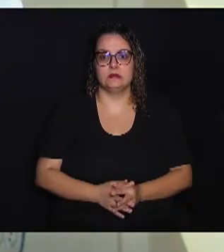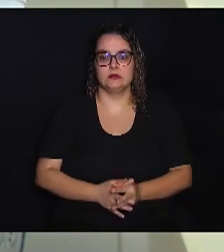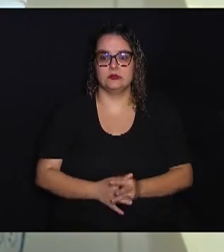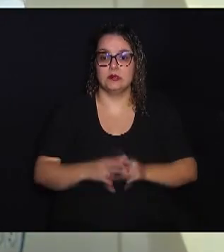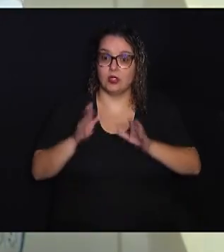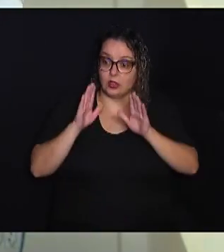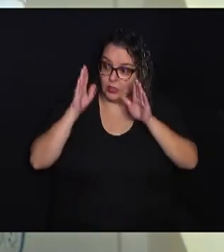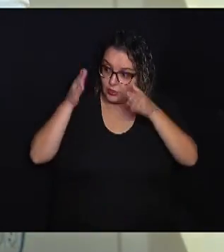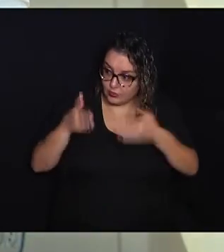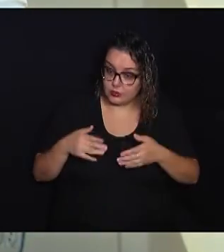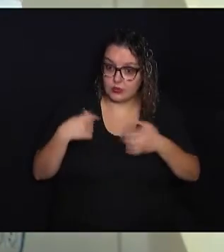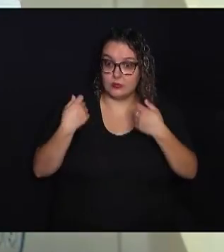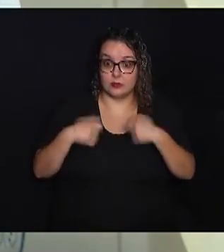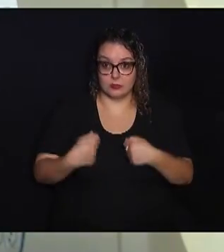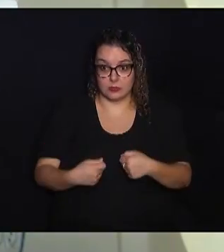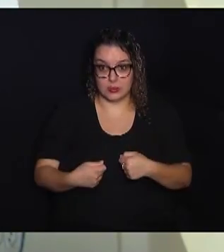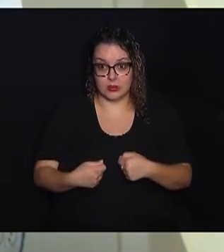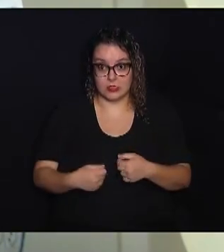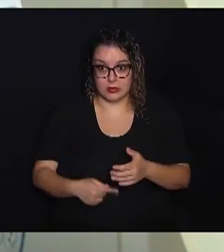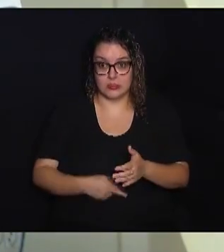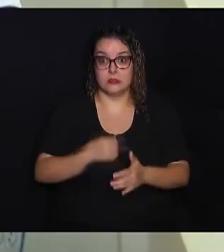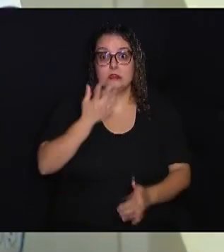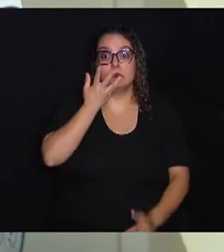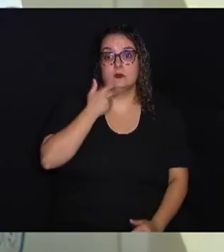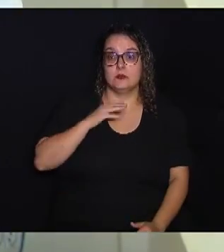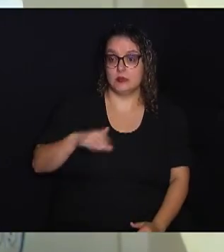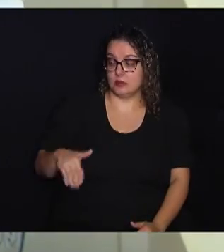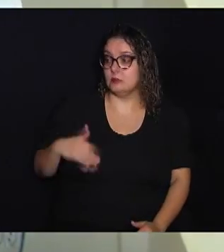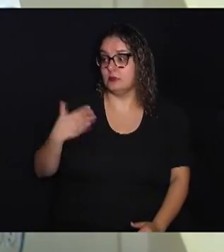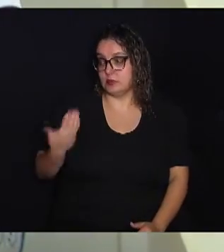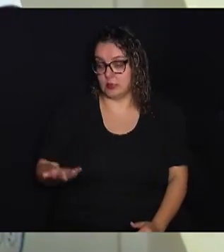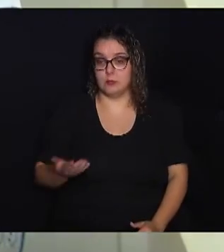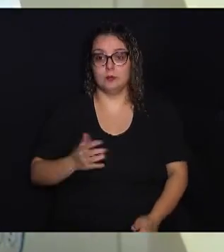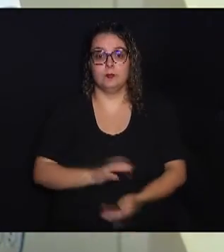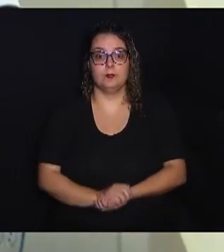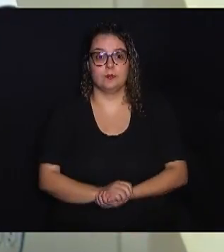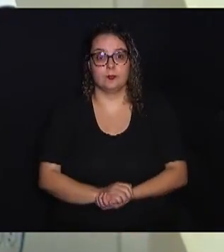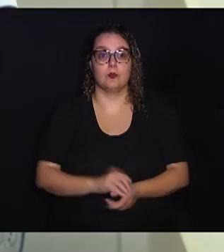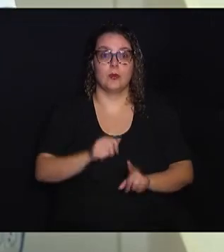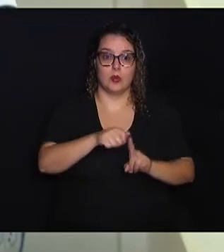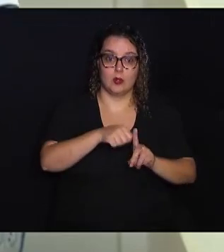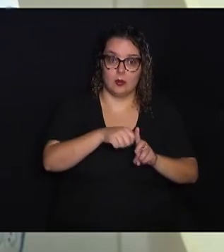voltados para a necessidade desta primeira infância. Então, todo